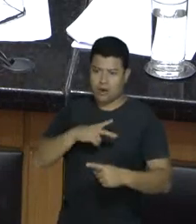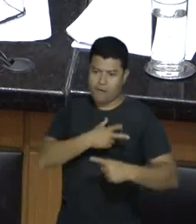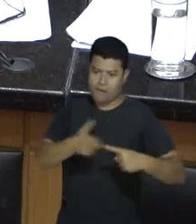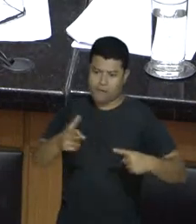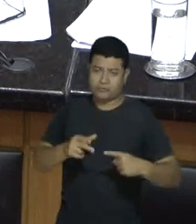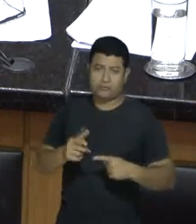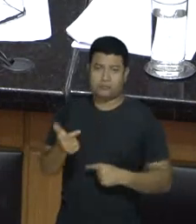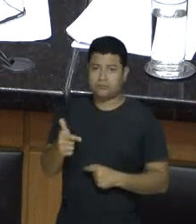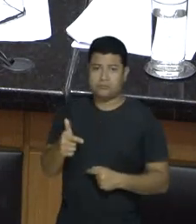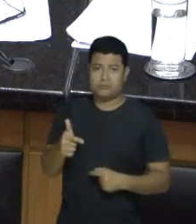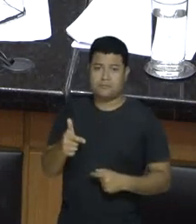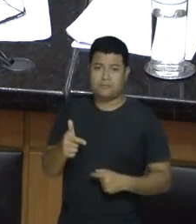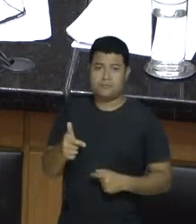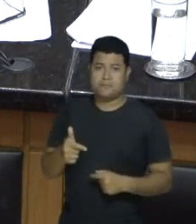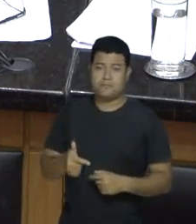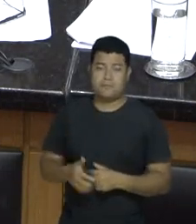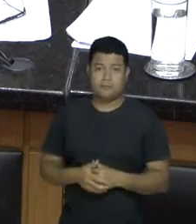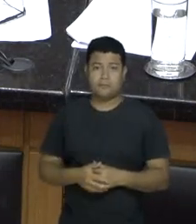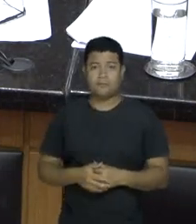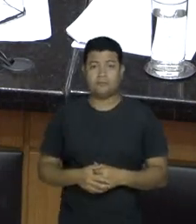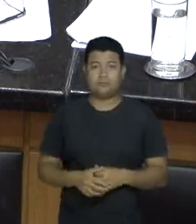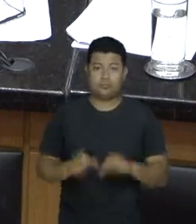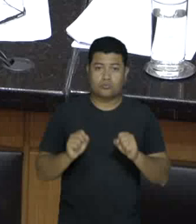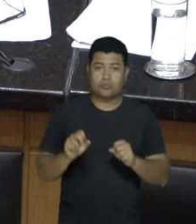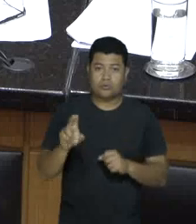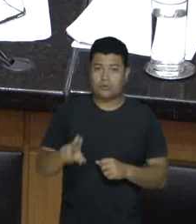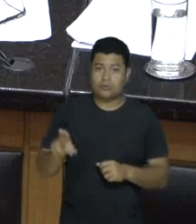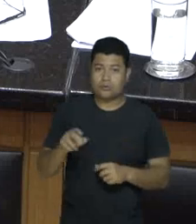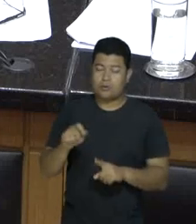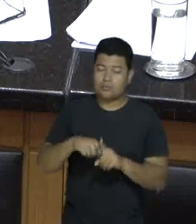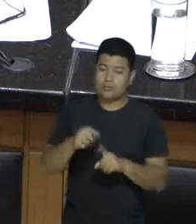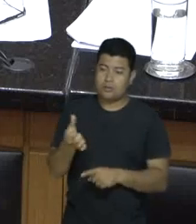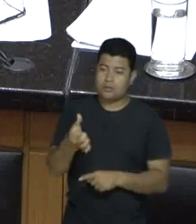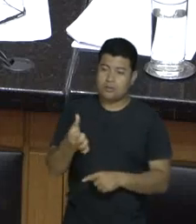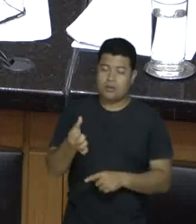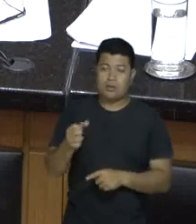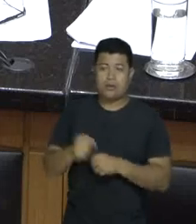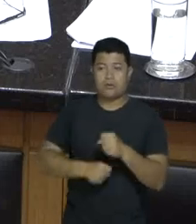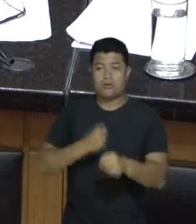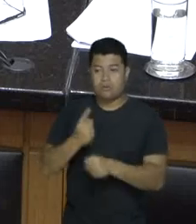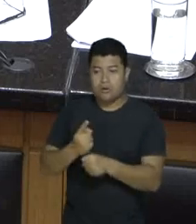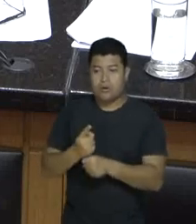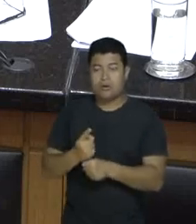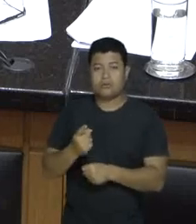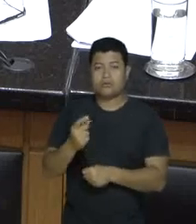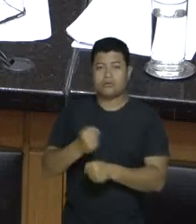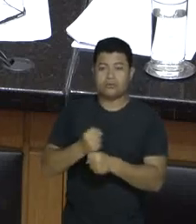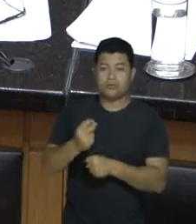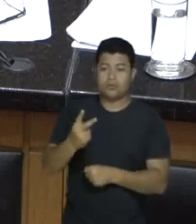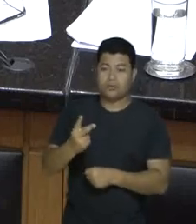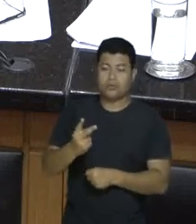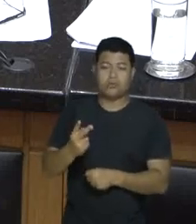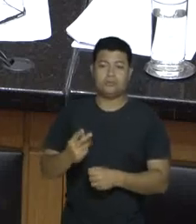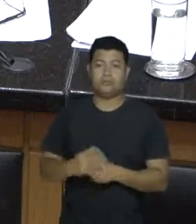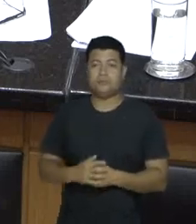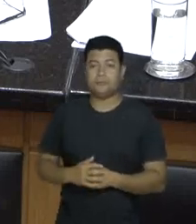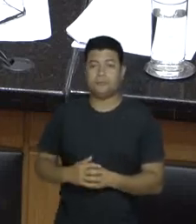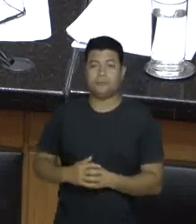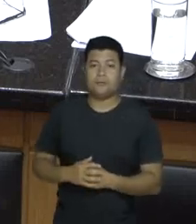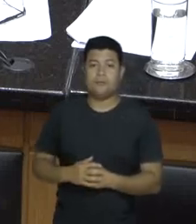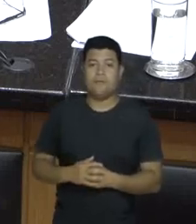de licenciamento ambiental. Poderia ser de 6 meses, de 1 ano, de 2 anos, conforme